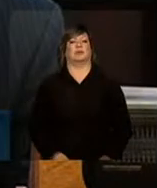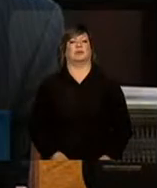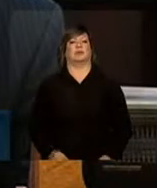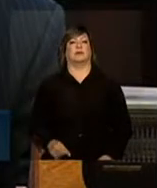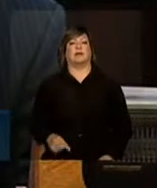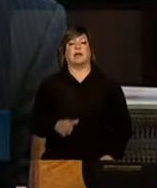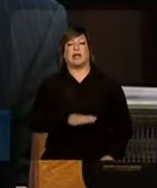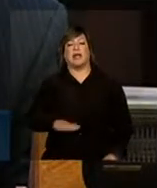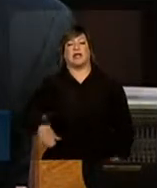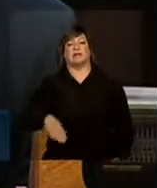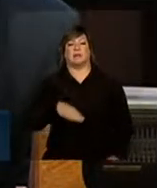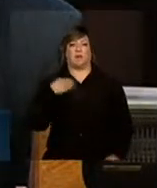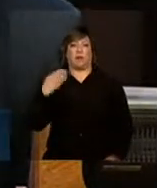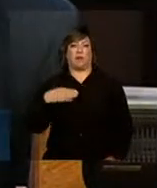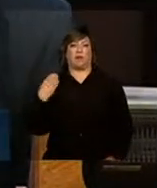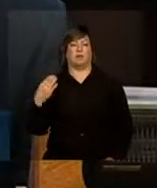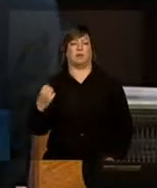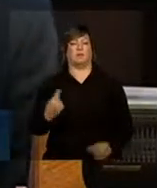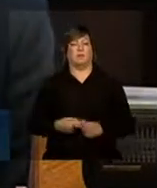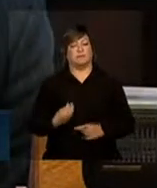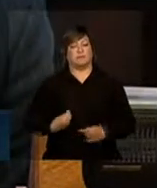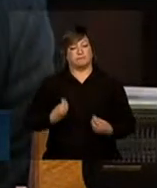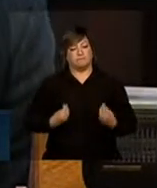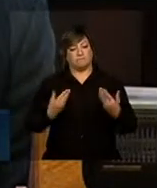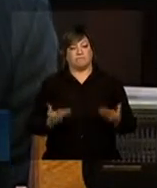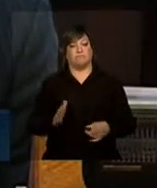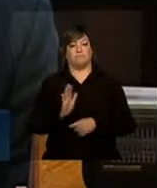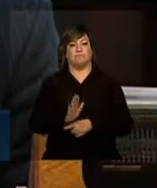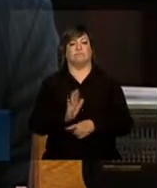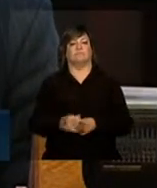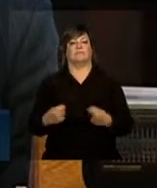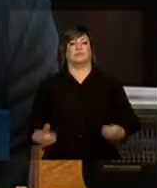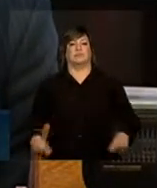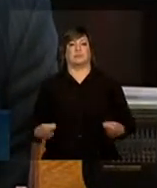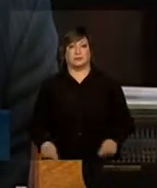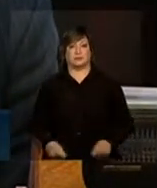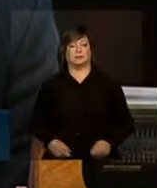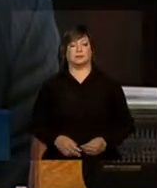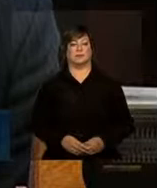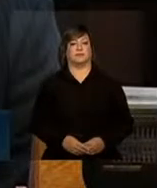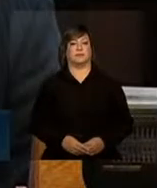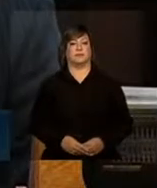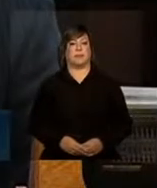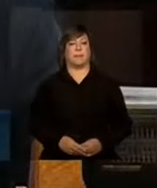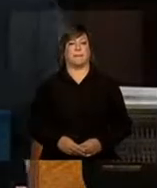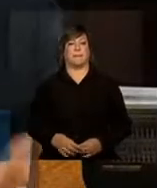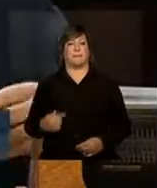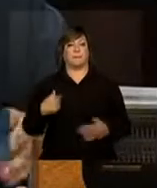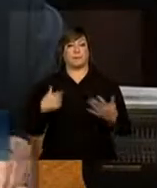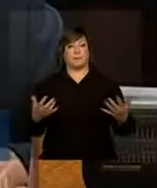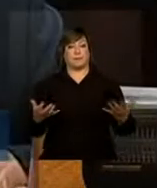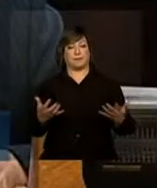a mortalidade, tanto infantil quanto a mortalidade na infância. Né? Queria,